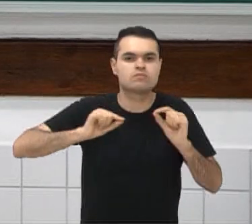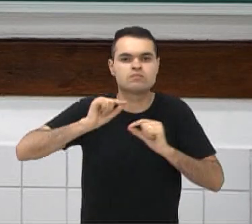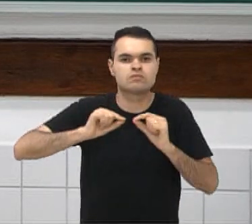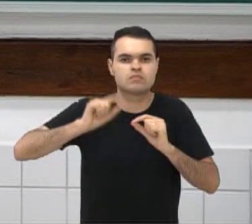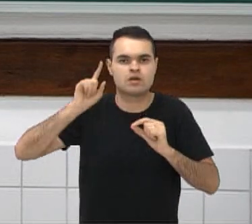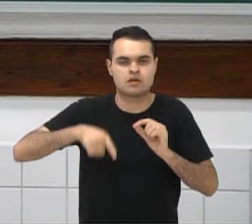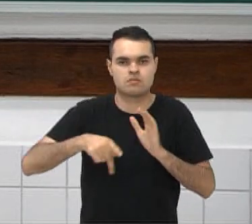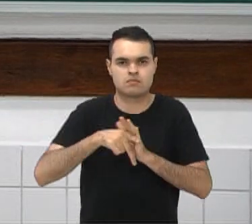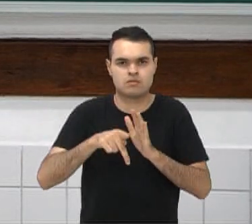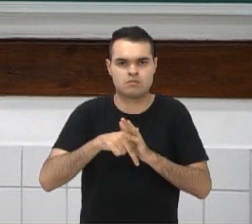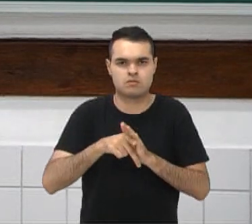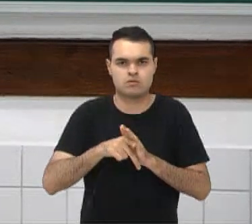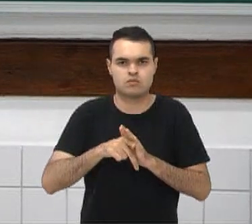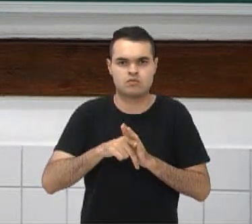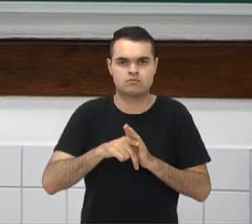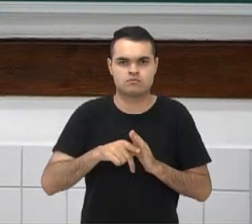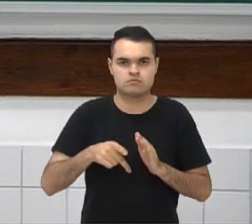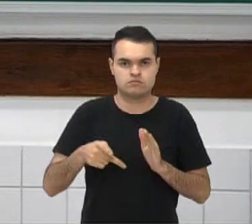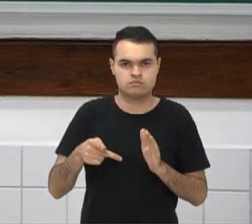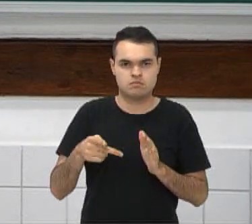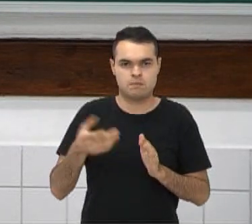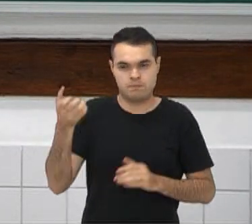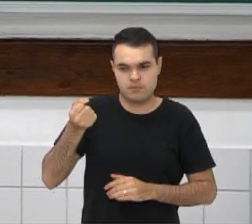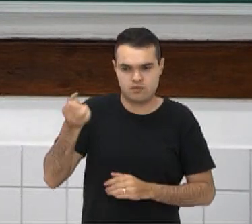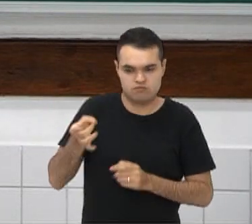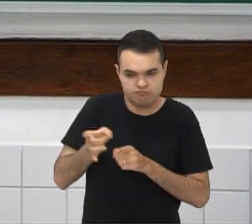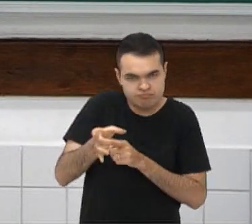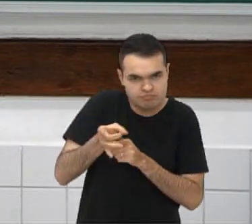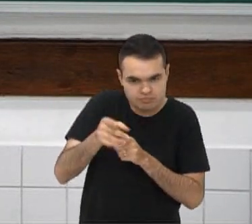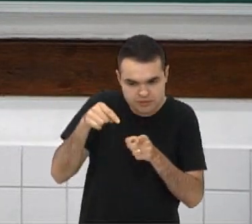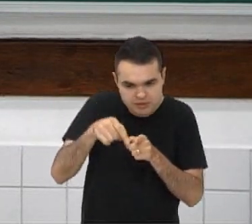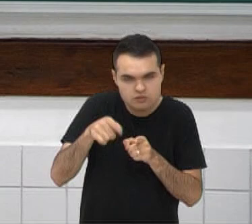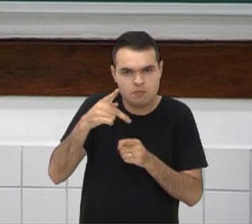o líquido prostático. Tudo bem? Vamos continuar aqui?